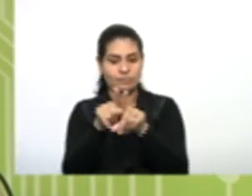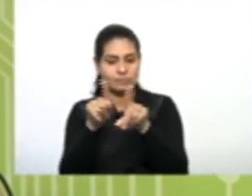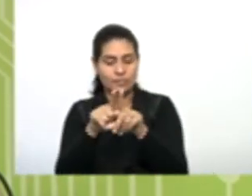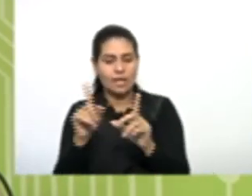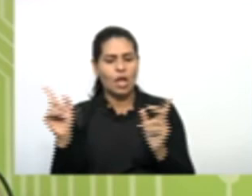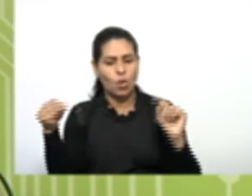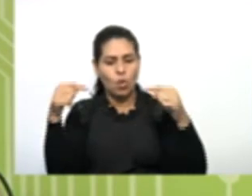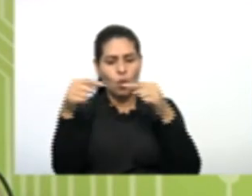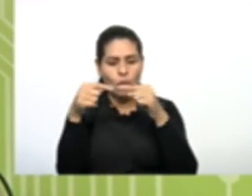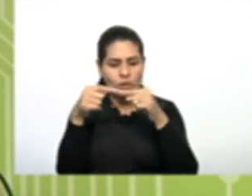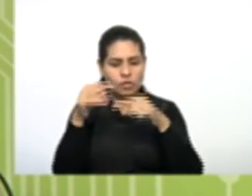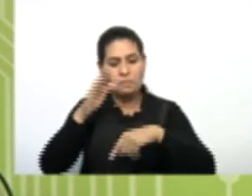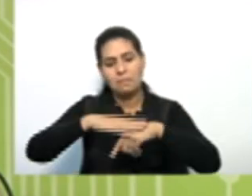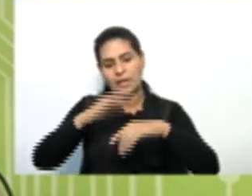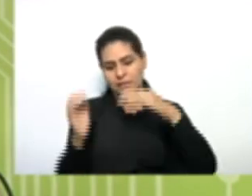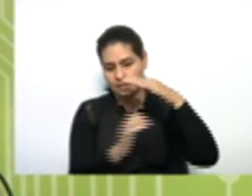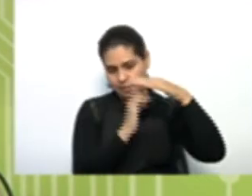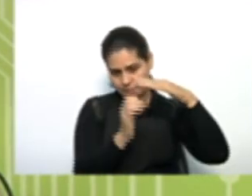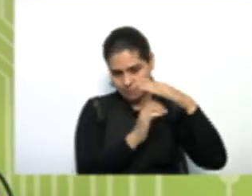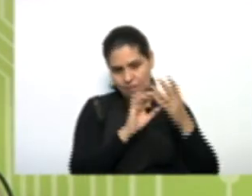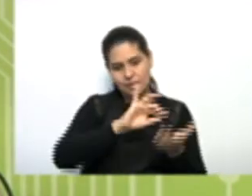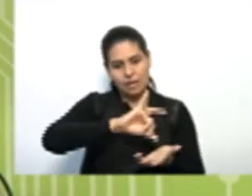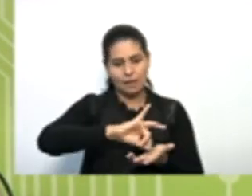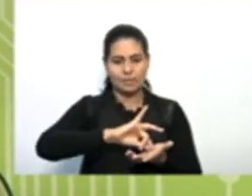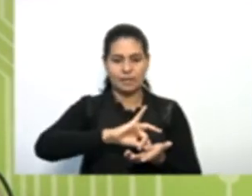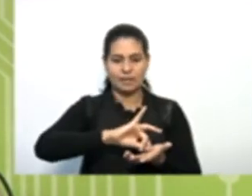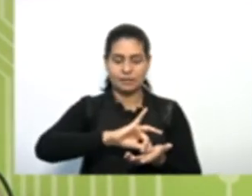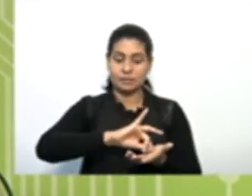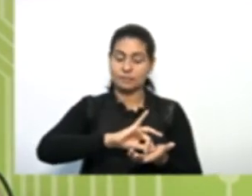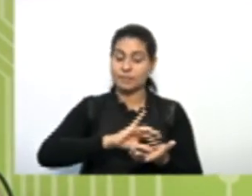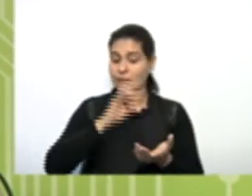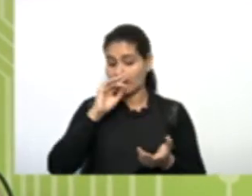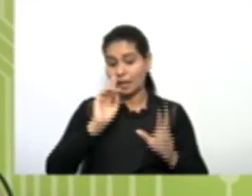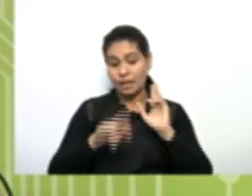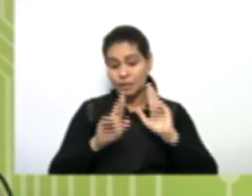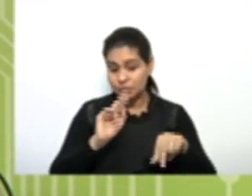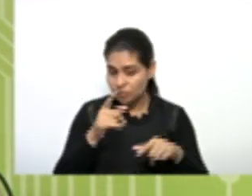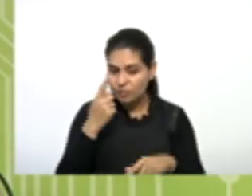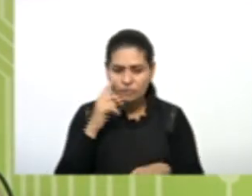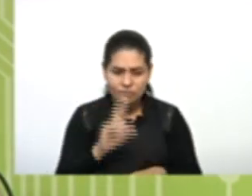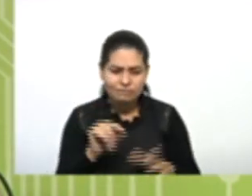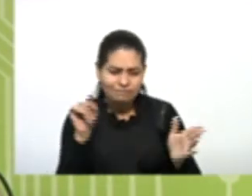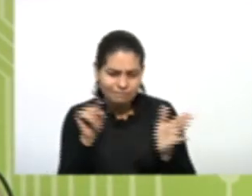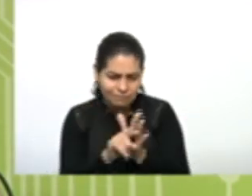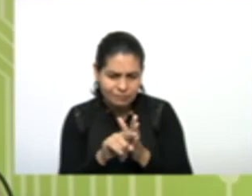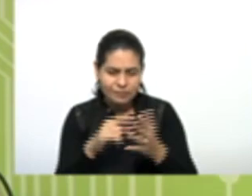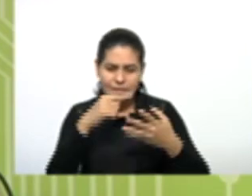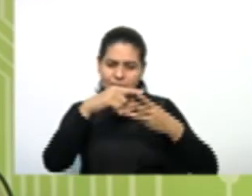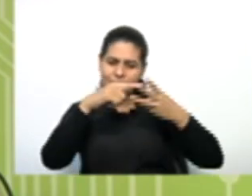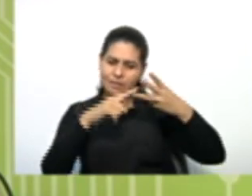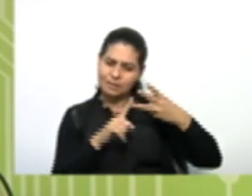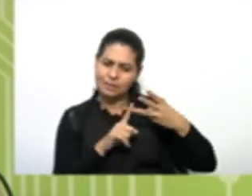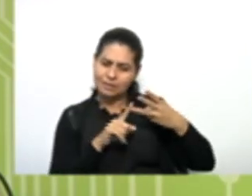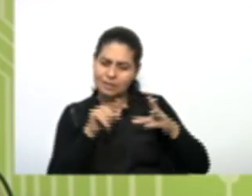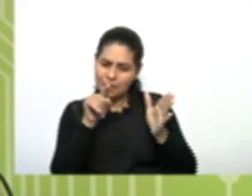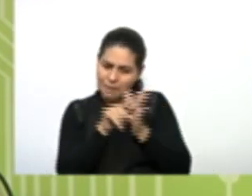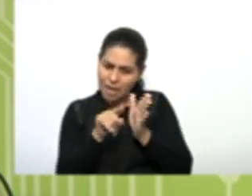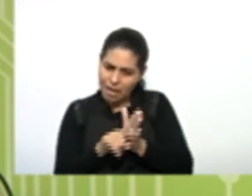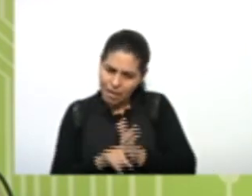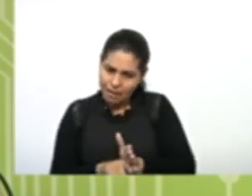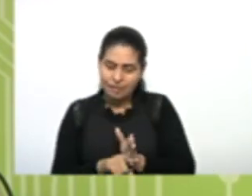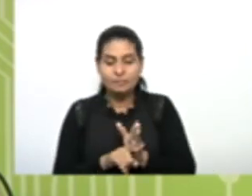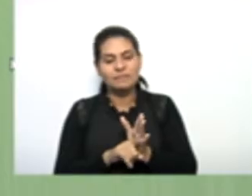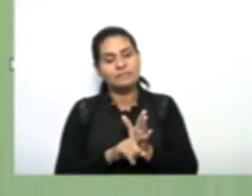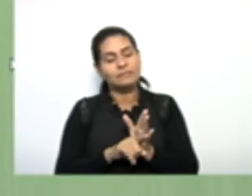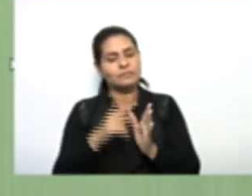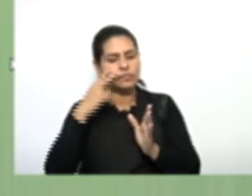que esse é o objetivo das empresas. E respondendo essa pergunta, a gente vê que essa pergunta está em 3 etapas, né? Tem 3 pontos de interrogação, a